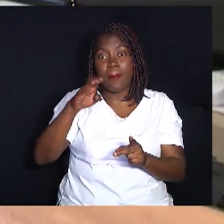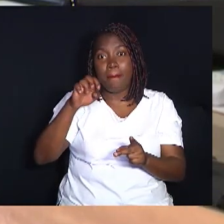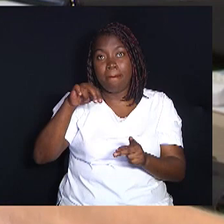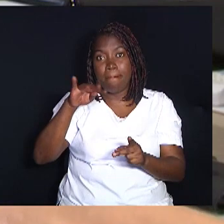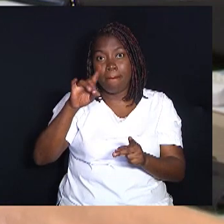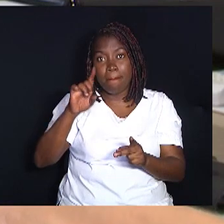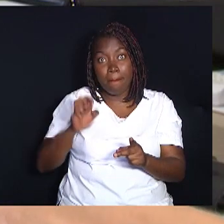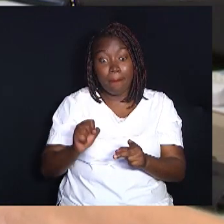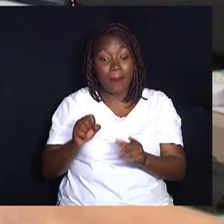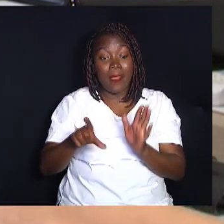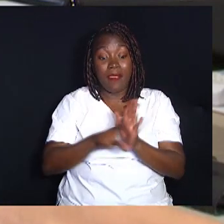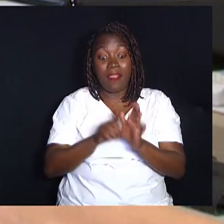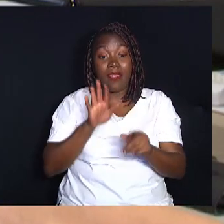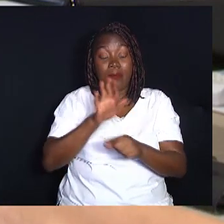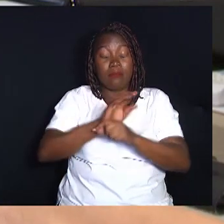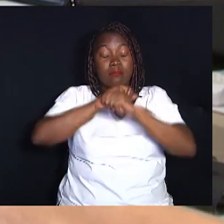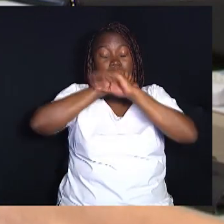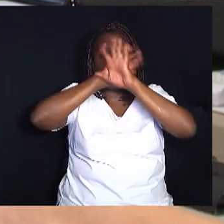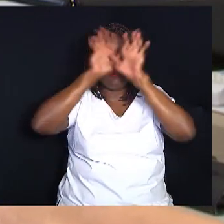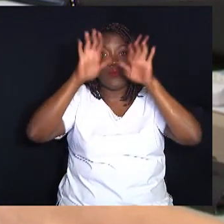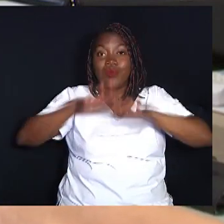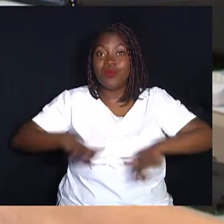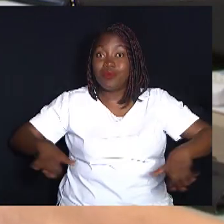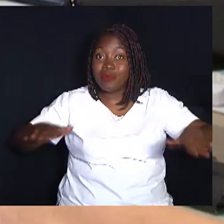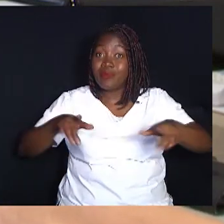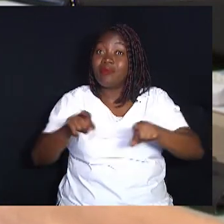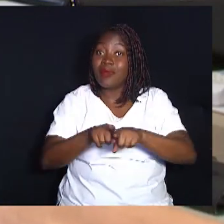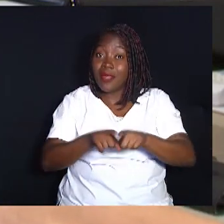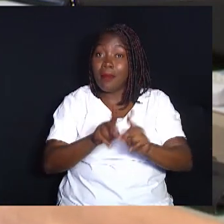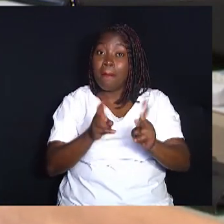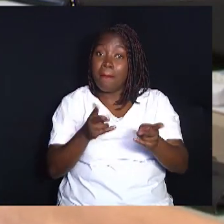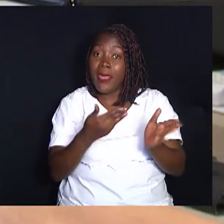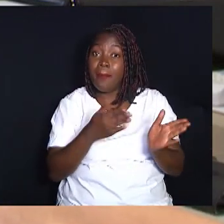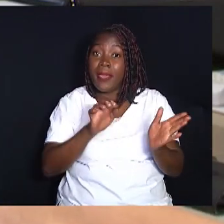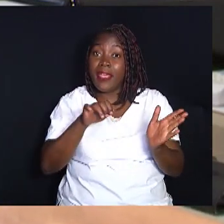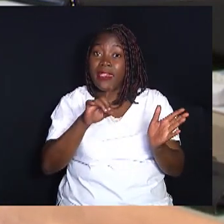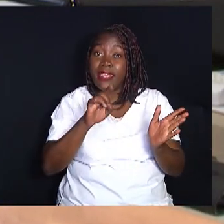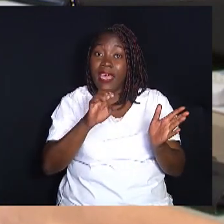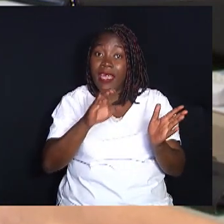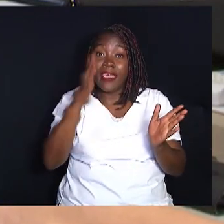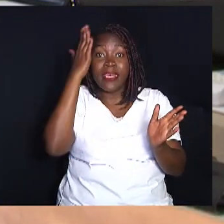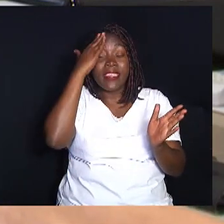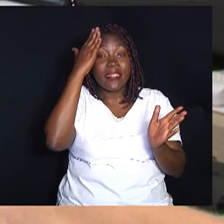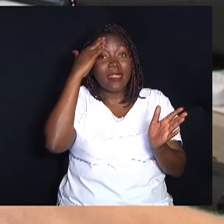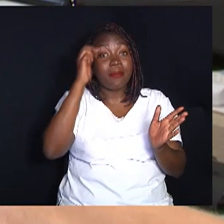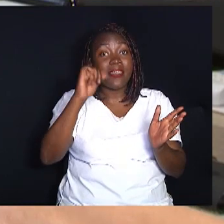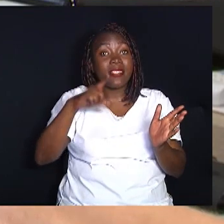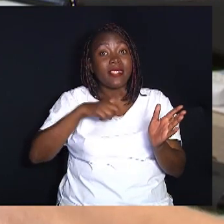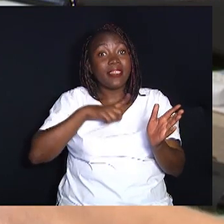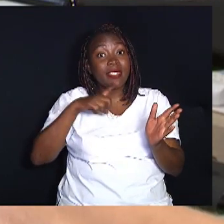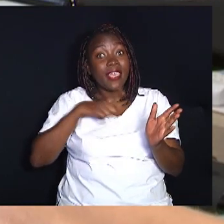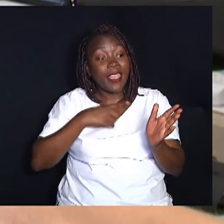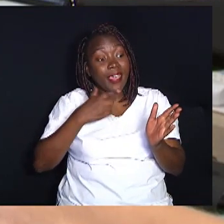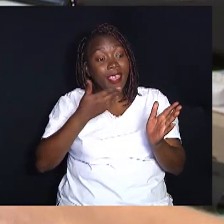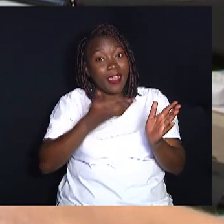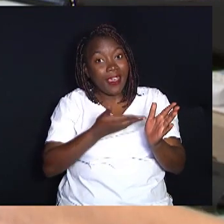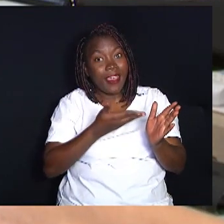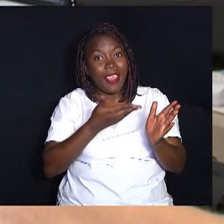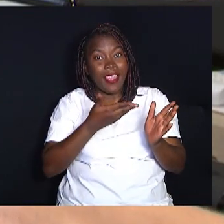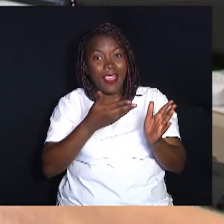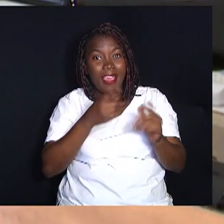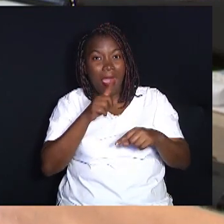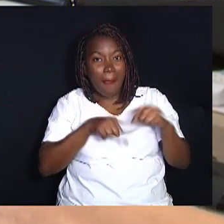todos, inclusive para a própria INDEC saber se realmente tem aquele aparelho, ele